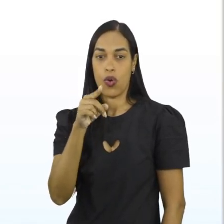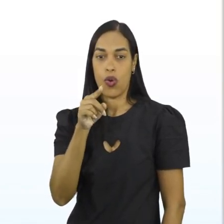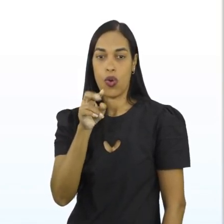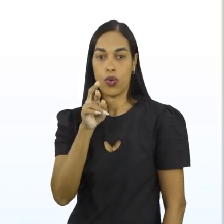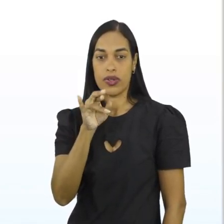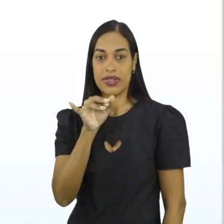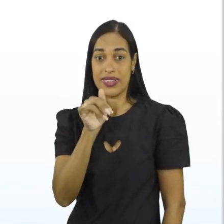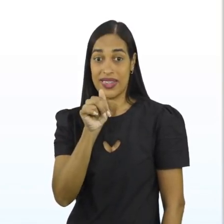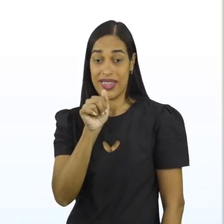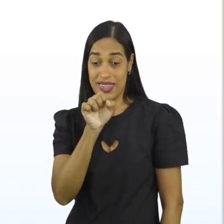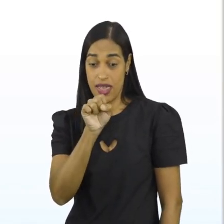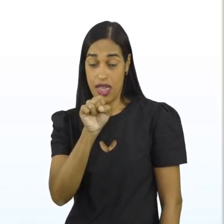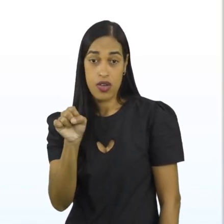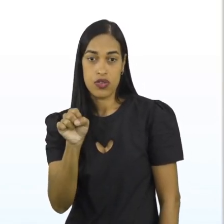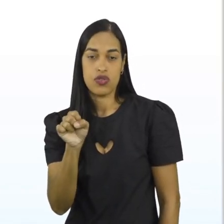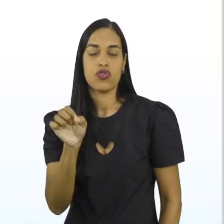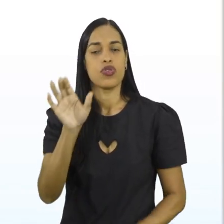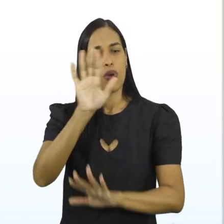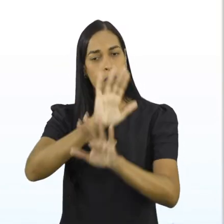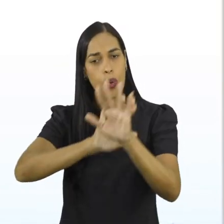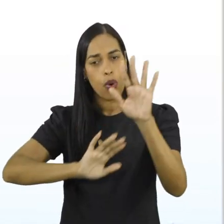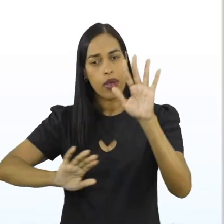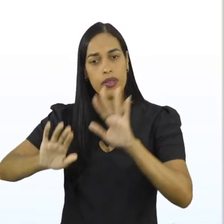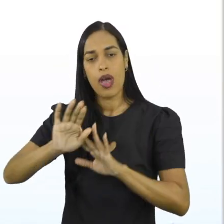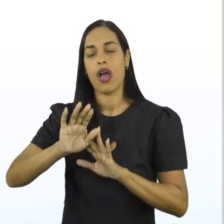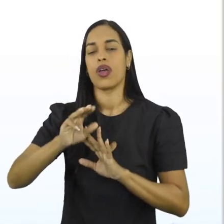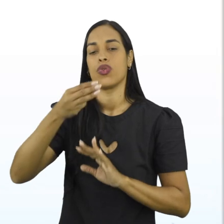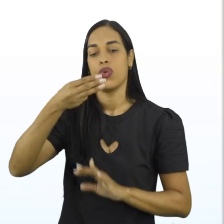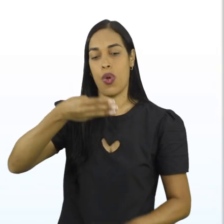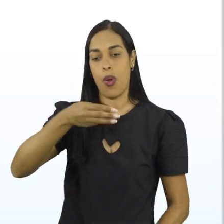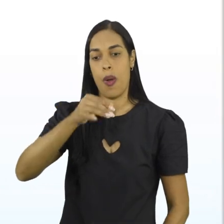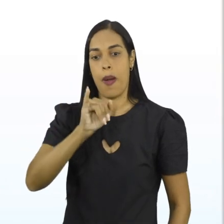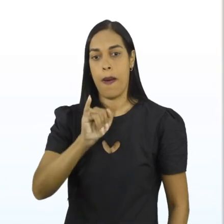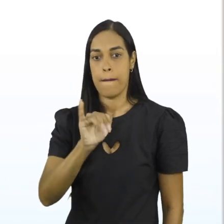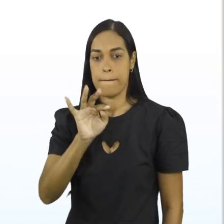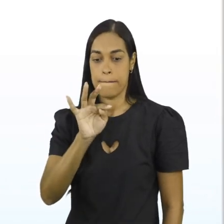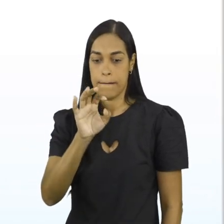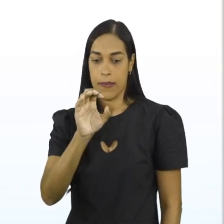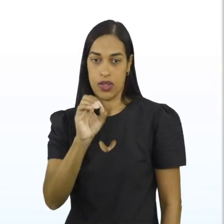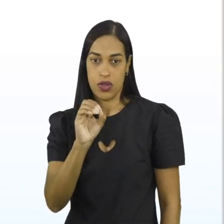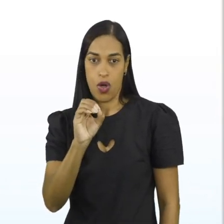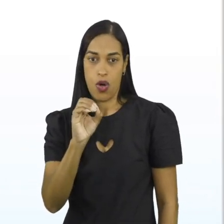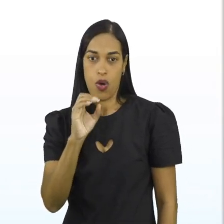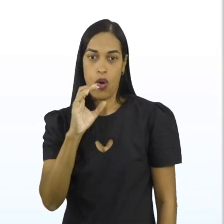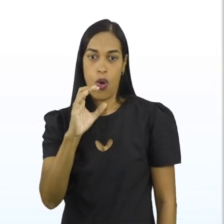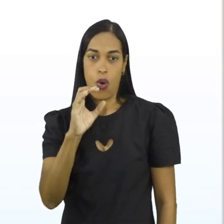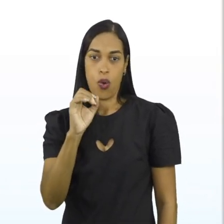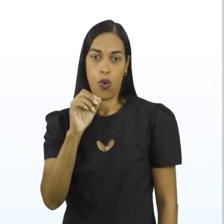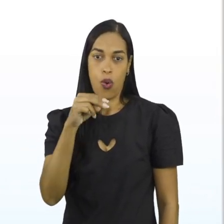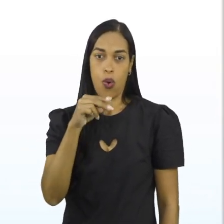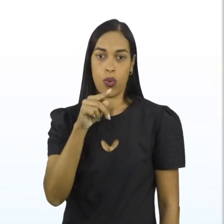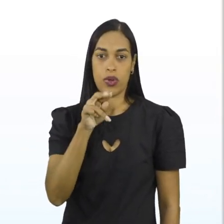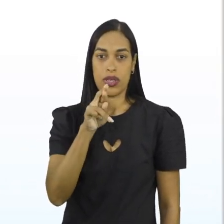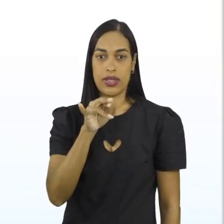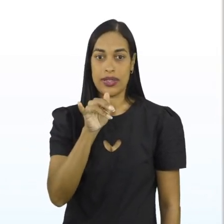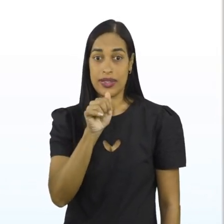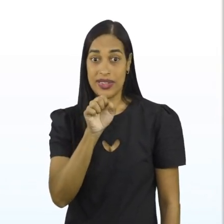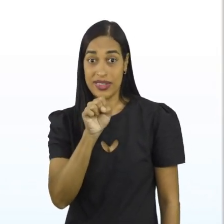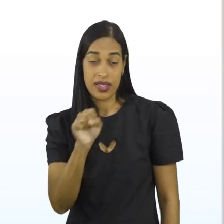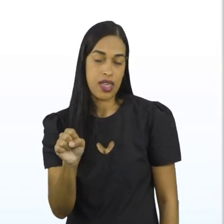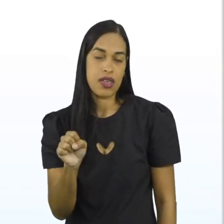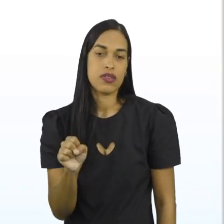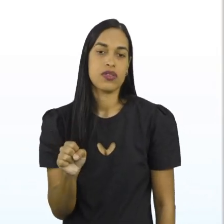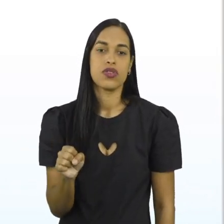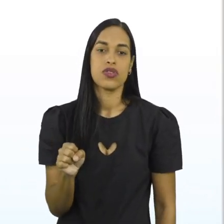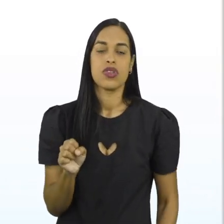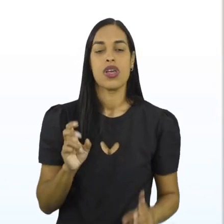Olha, cuidado com as mitocôndrias. E quando a gente trabalha com mitocôndria, vai ser sempre uma função. É a